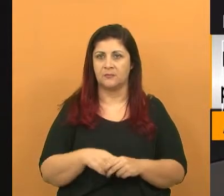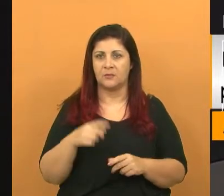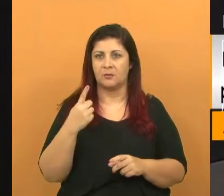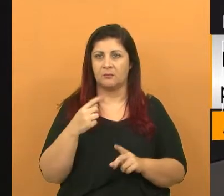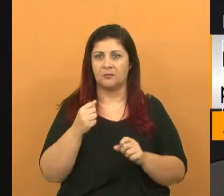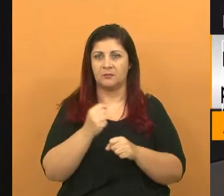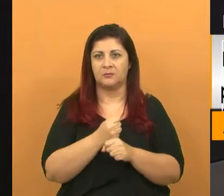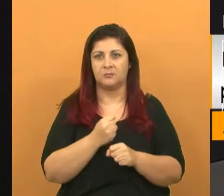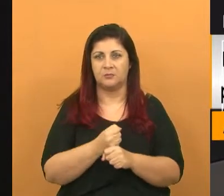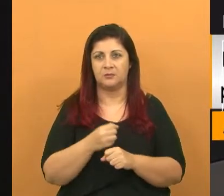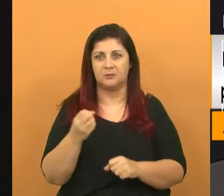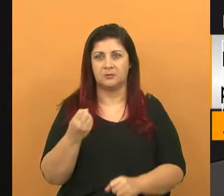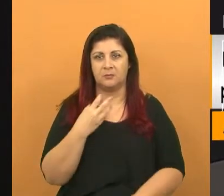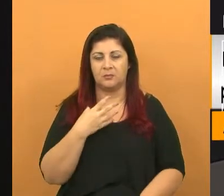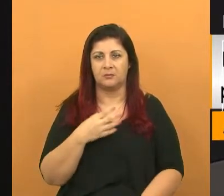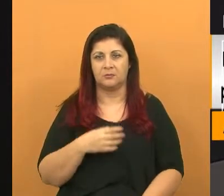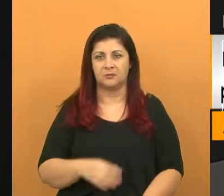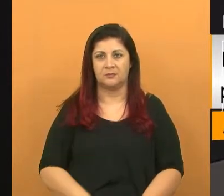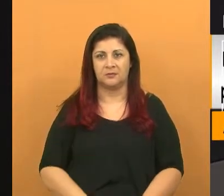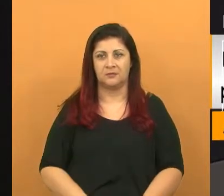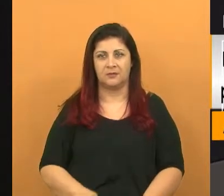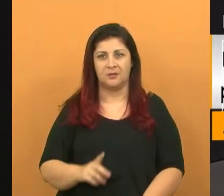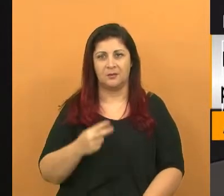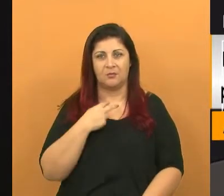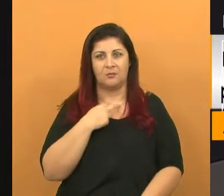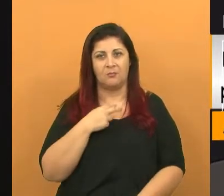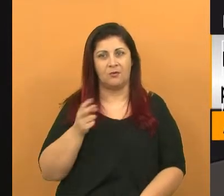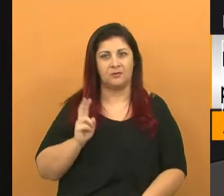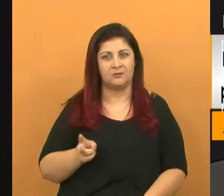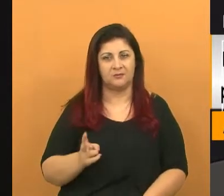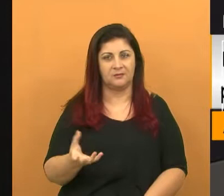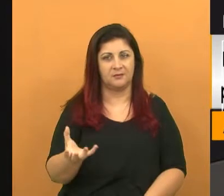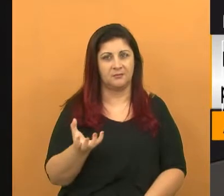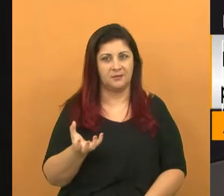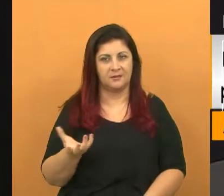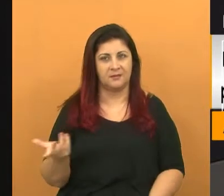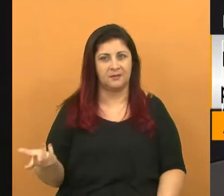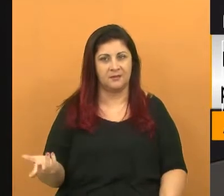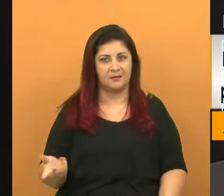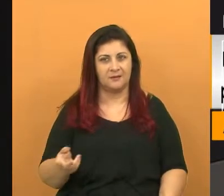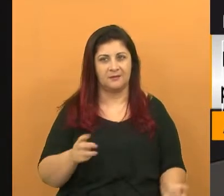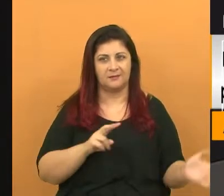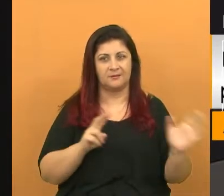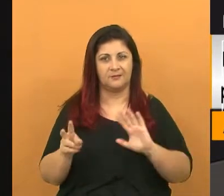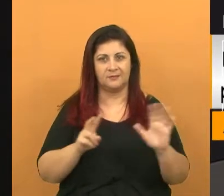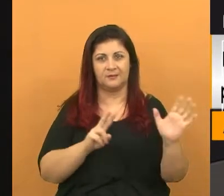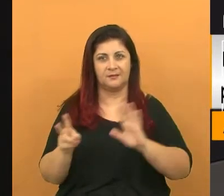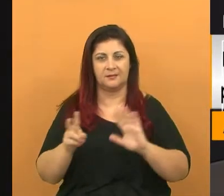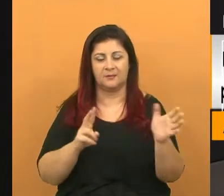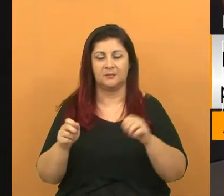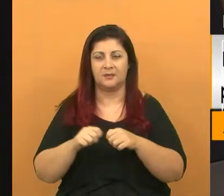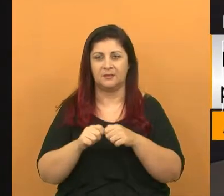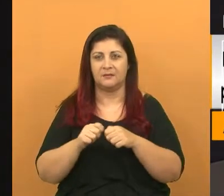também é o suficiente, né? Não pode é viciar e querer ir sempre, né? Toda semana, por exemplo.